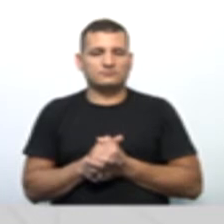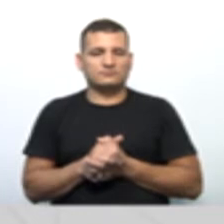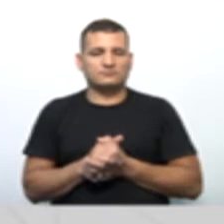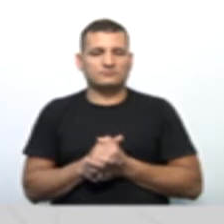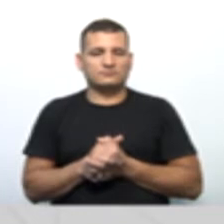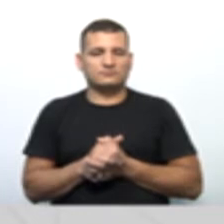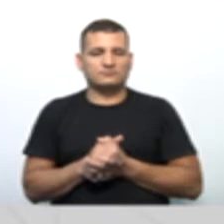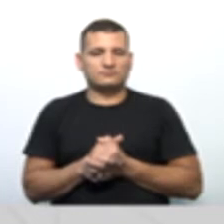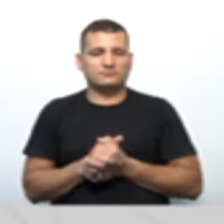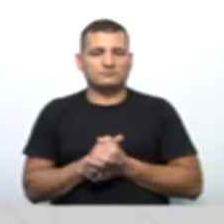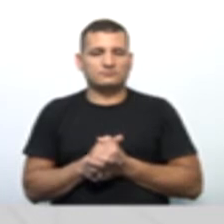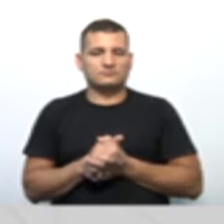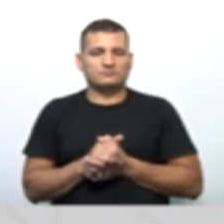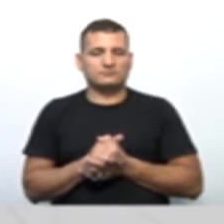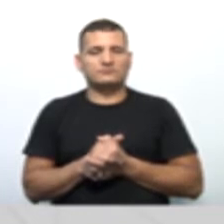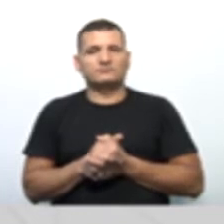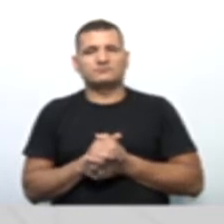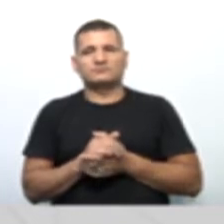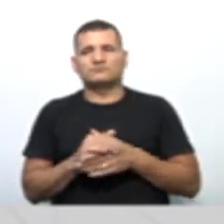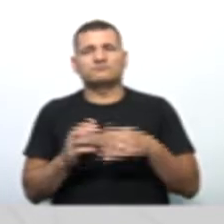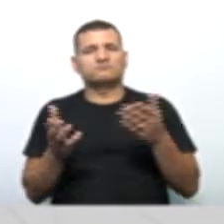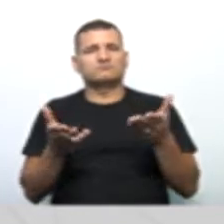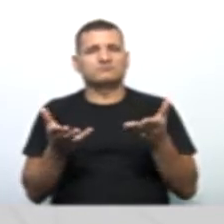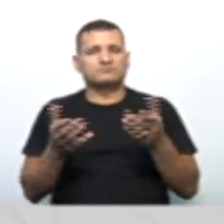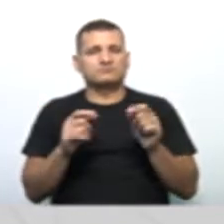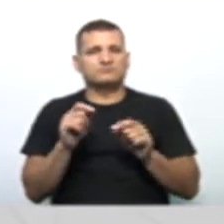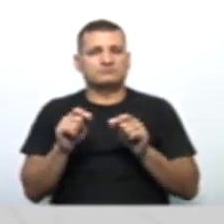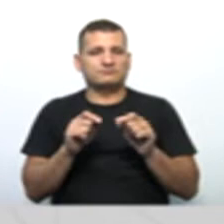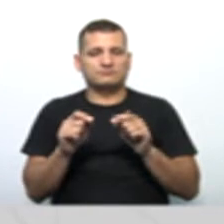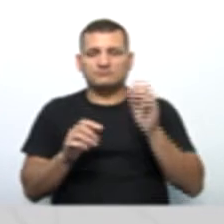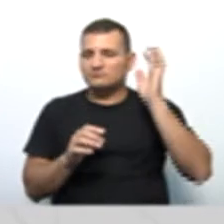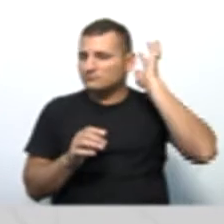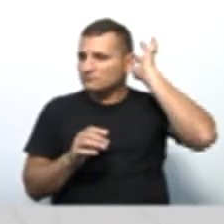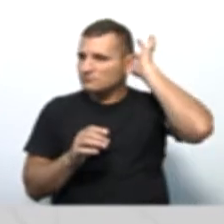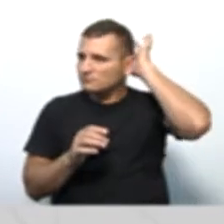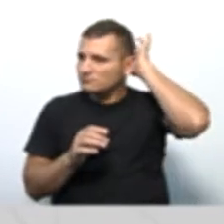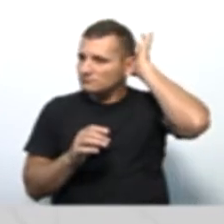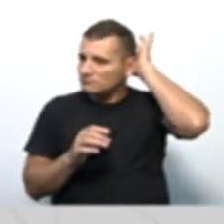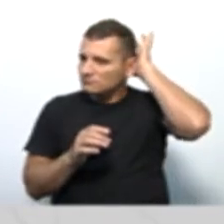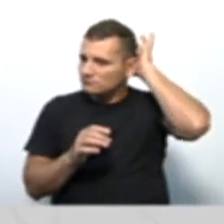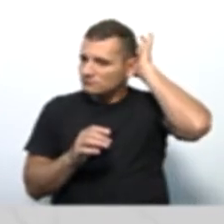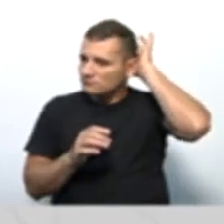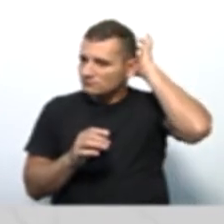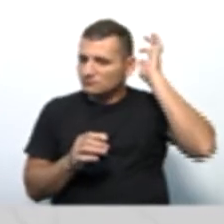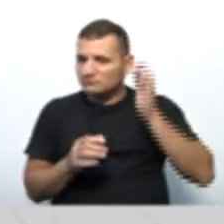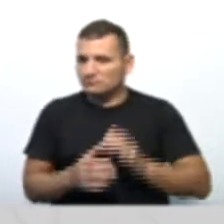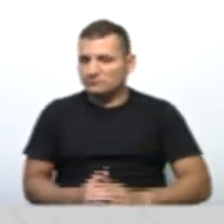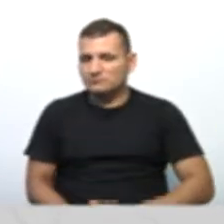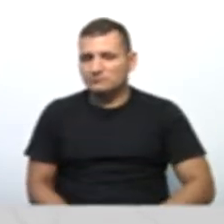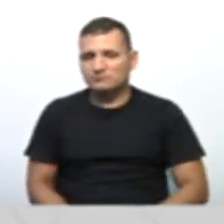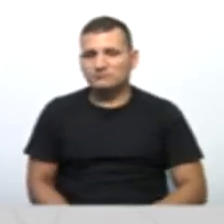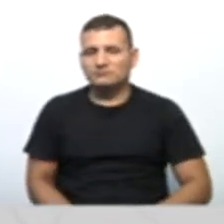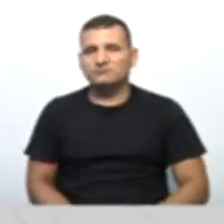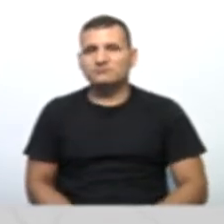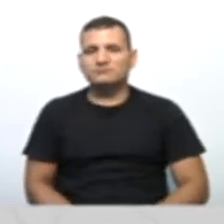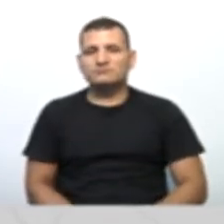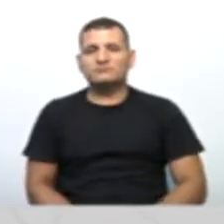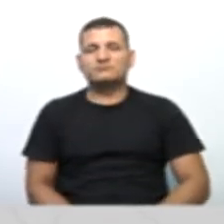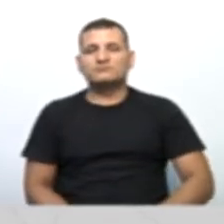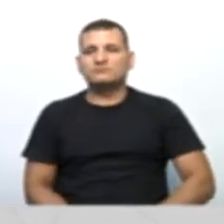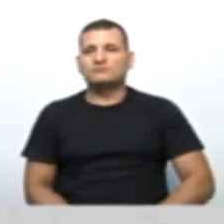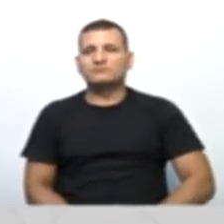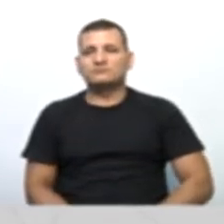então a nossa ideia é a pessoa ter uma idéia a gente trazer para vocês a parte aqui do doe frame